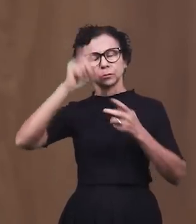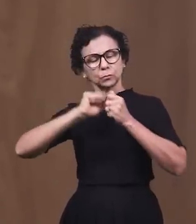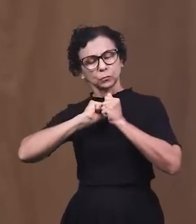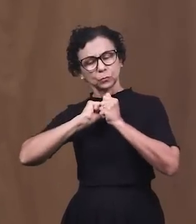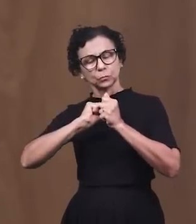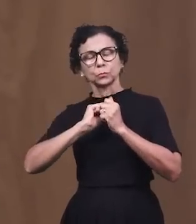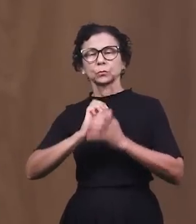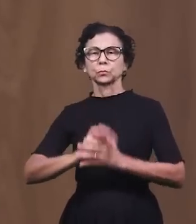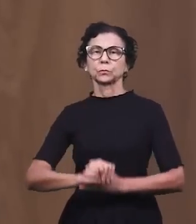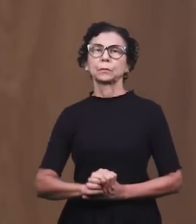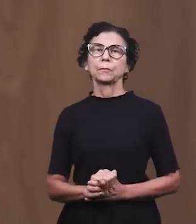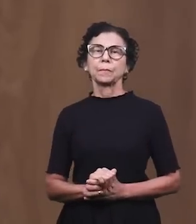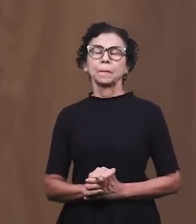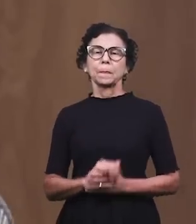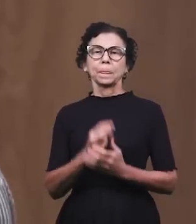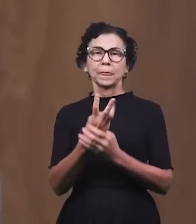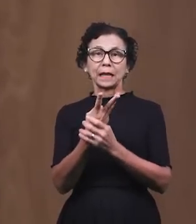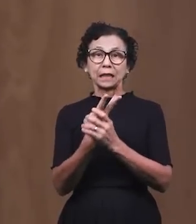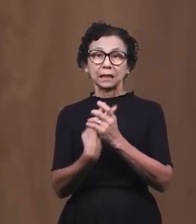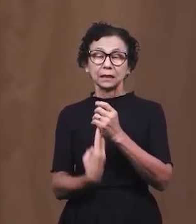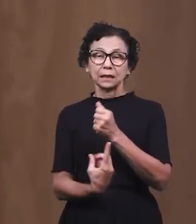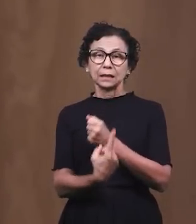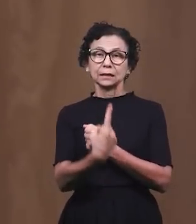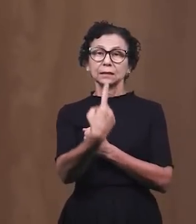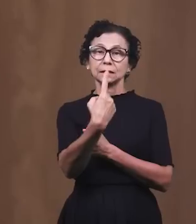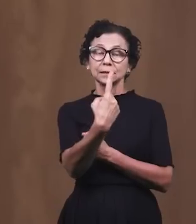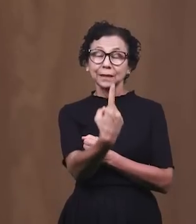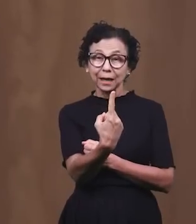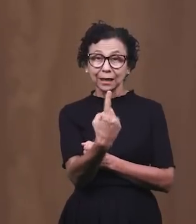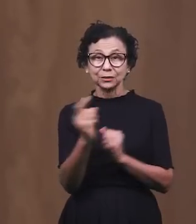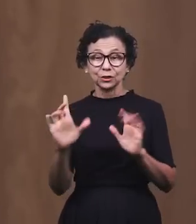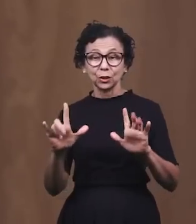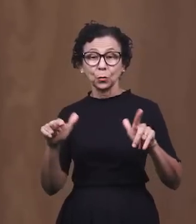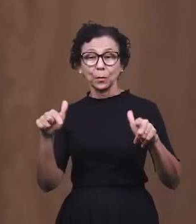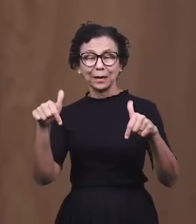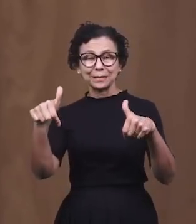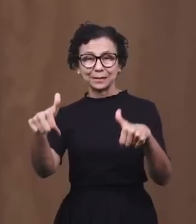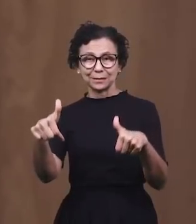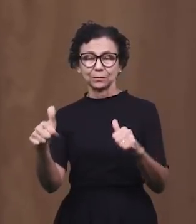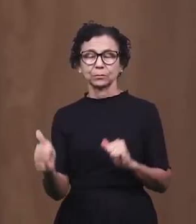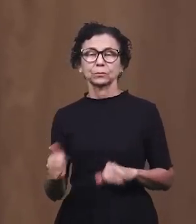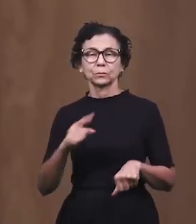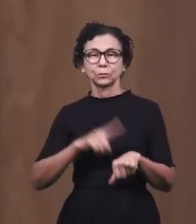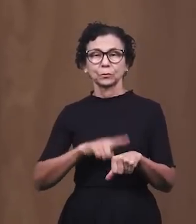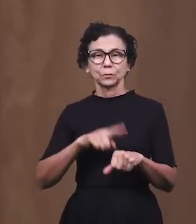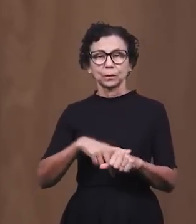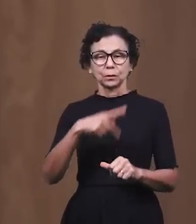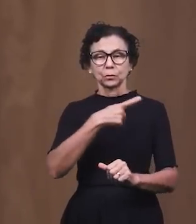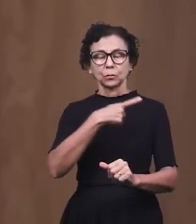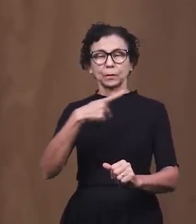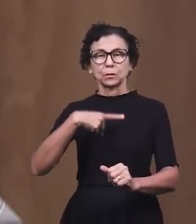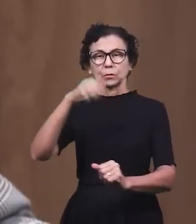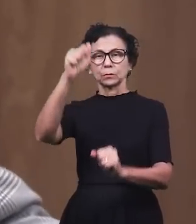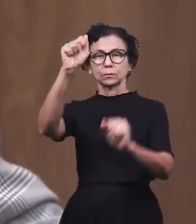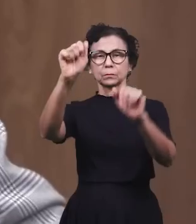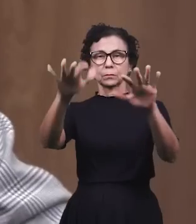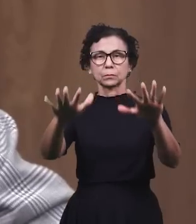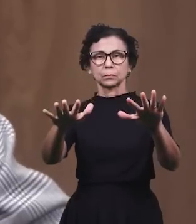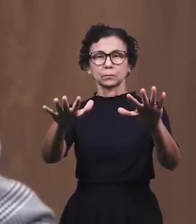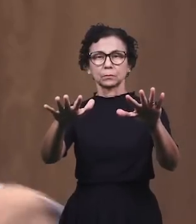a operação da Trindade na imposição de mãos que o pastor faz à igreja.